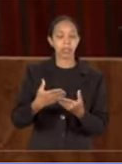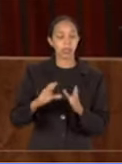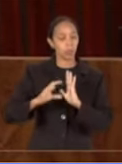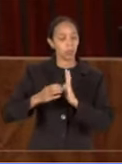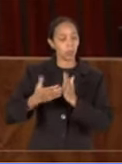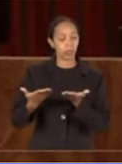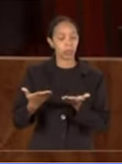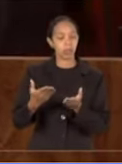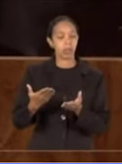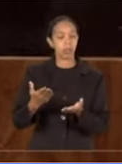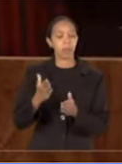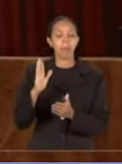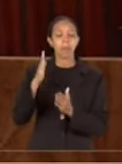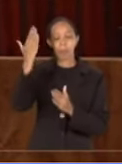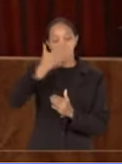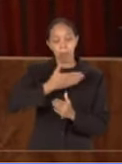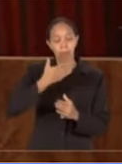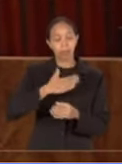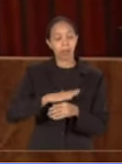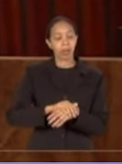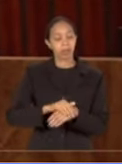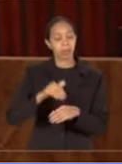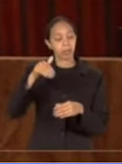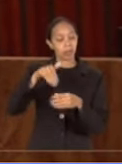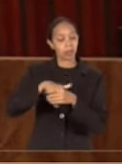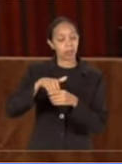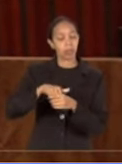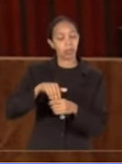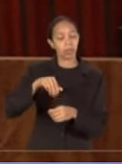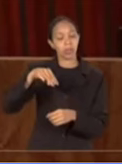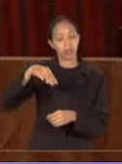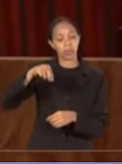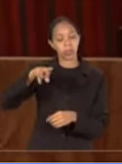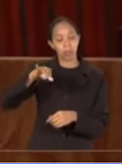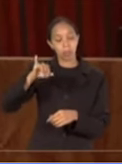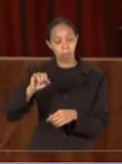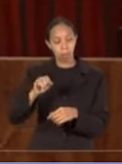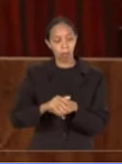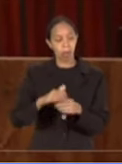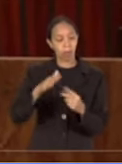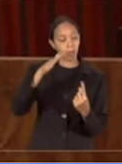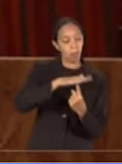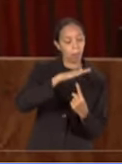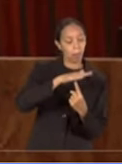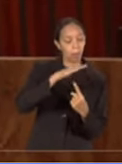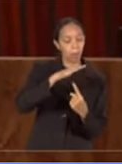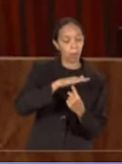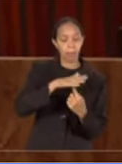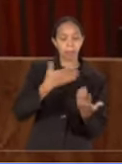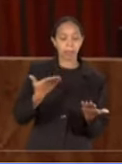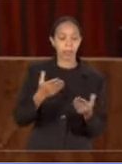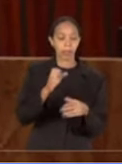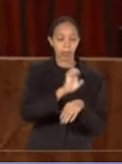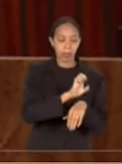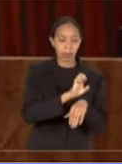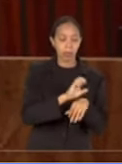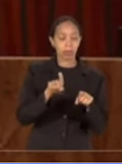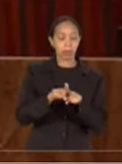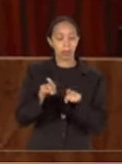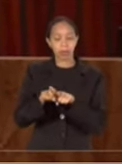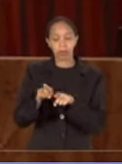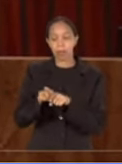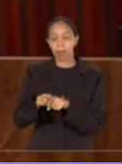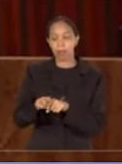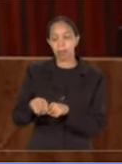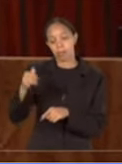aqui comprovados em favor da candidatura de Sérgio Moro foi tamanha no âmbito do estado do Paraná e temporalmente entre o indeferimento de sua